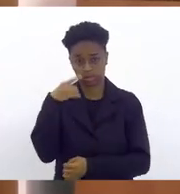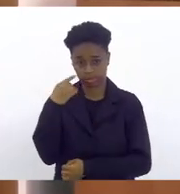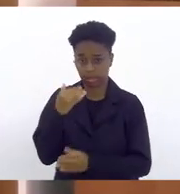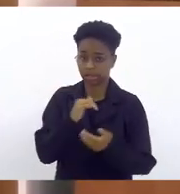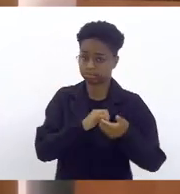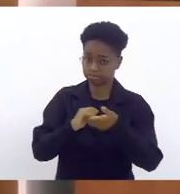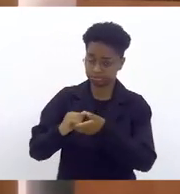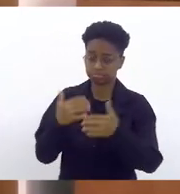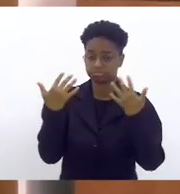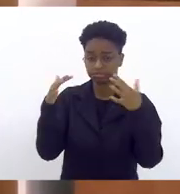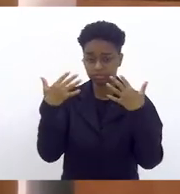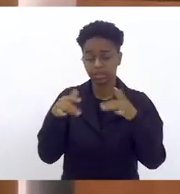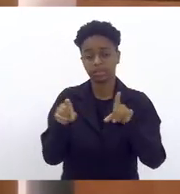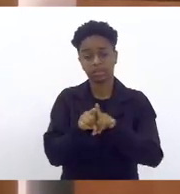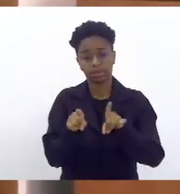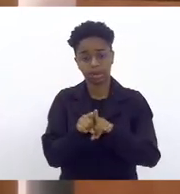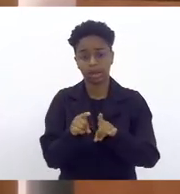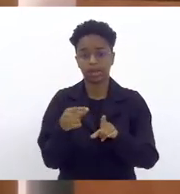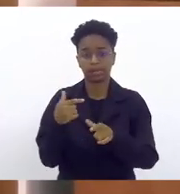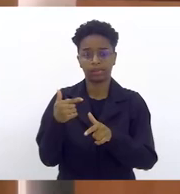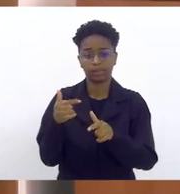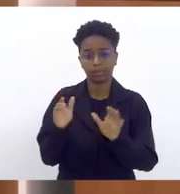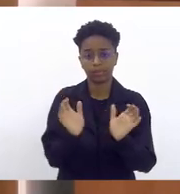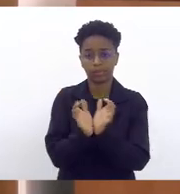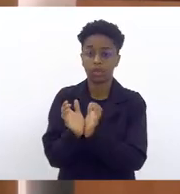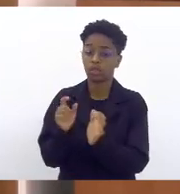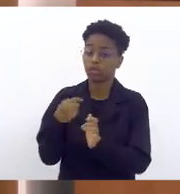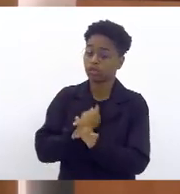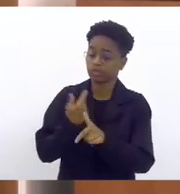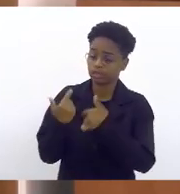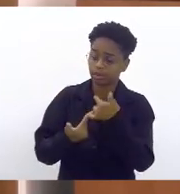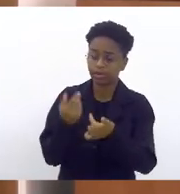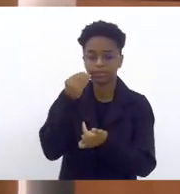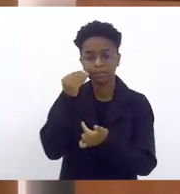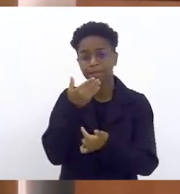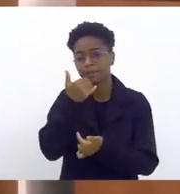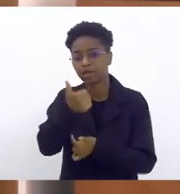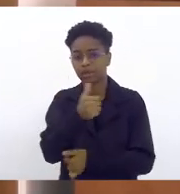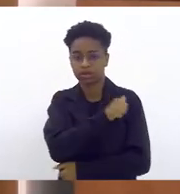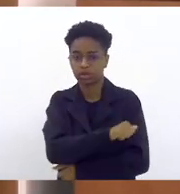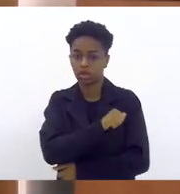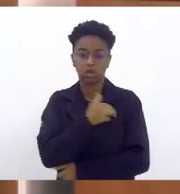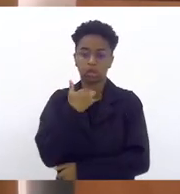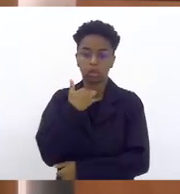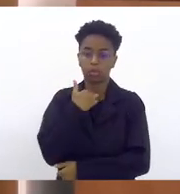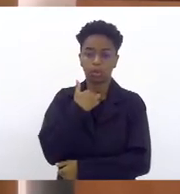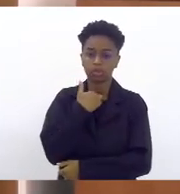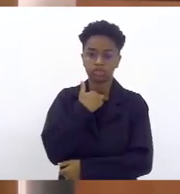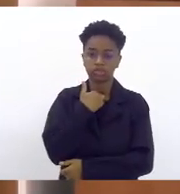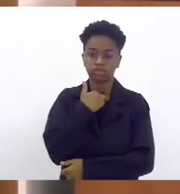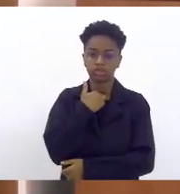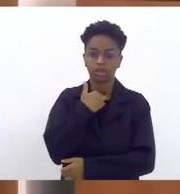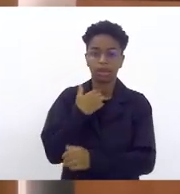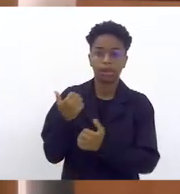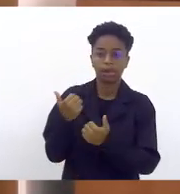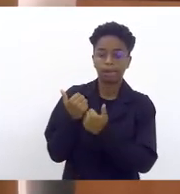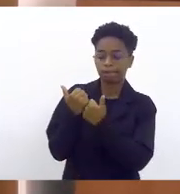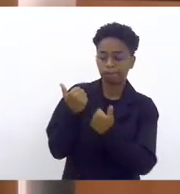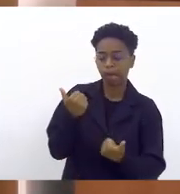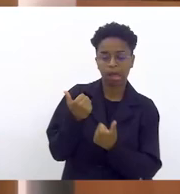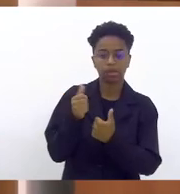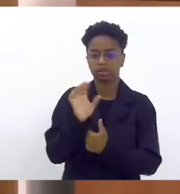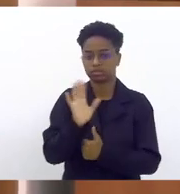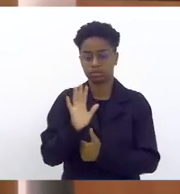da equipe e estamos aqui para trabalhar pelo Estado do Rio de Janeiro a gente não pode passar a ser providenciado mas a gente tem que passar articular